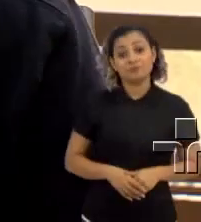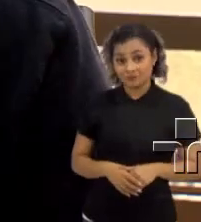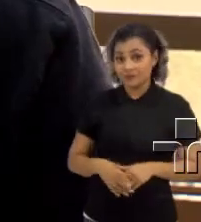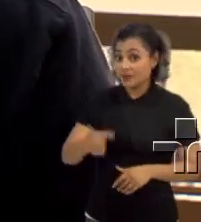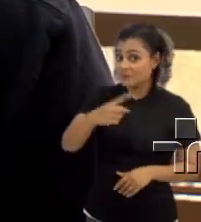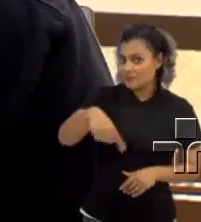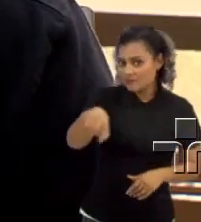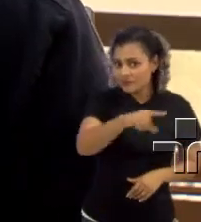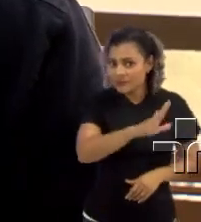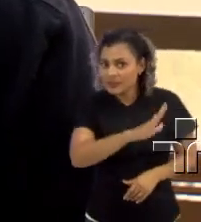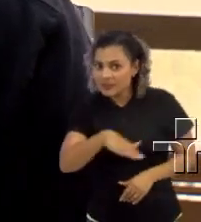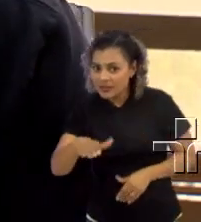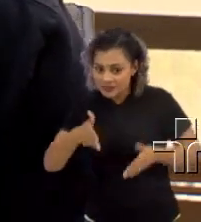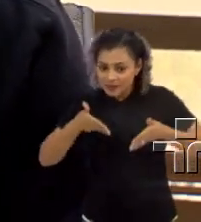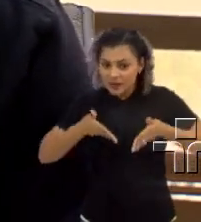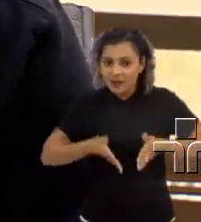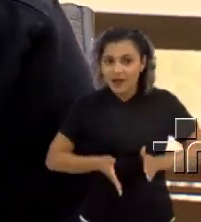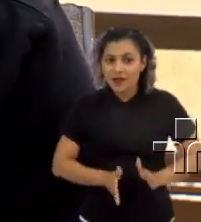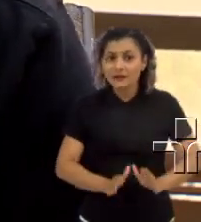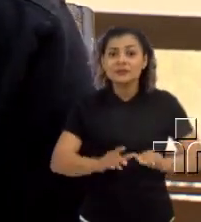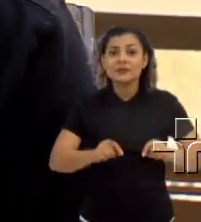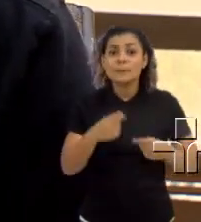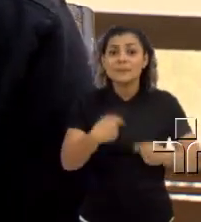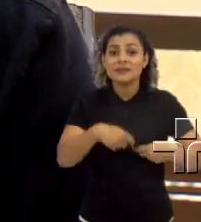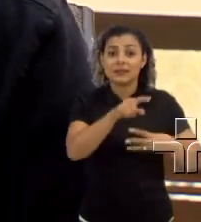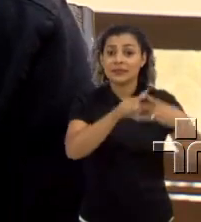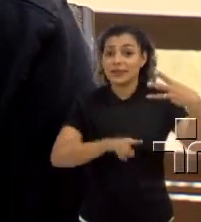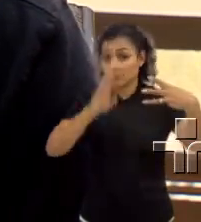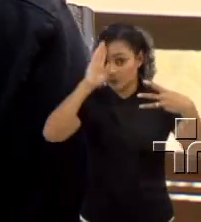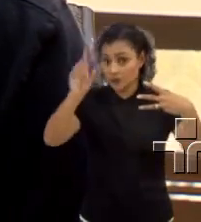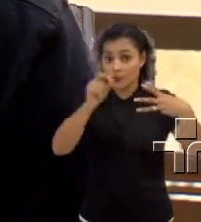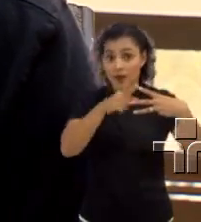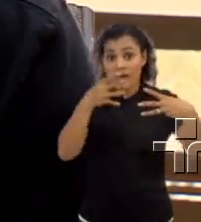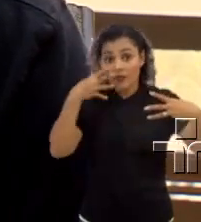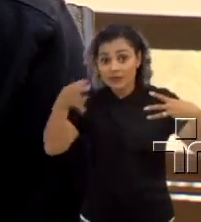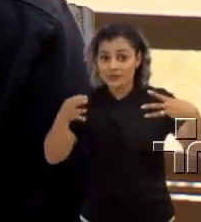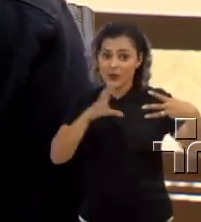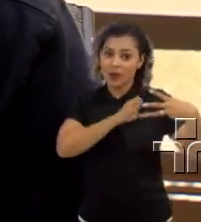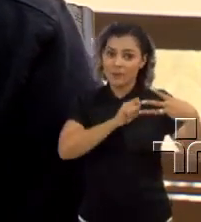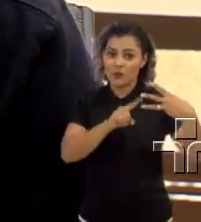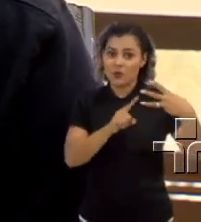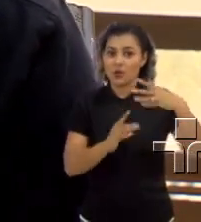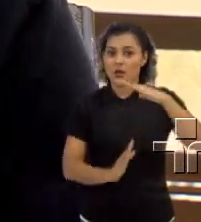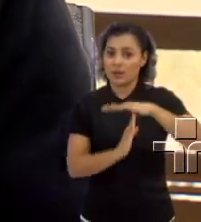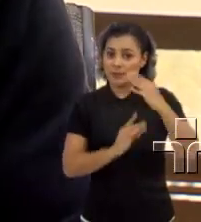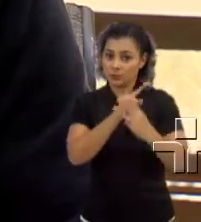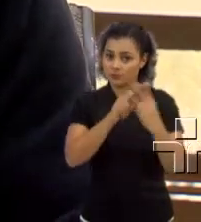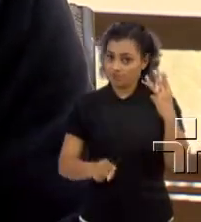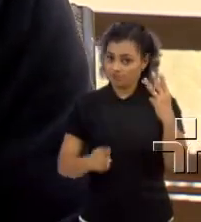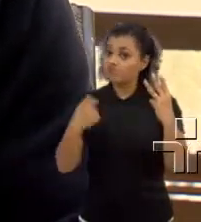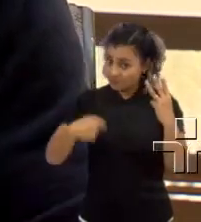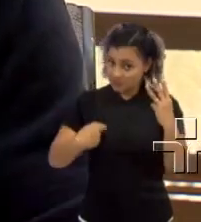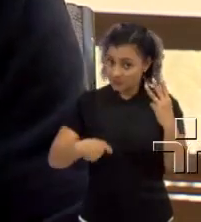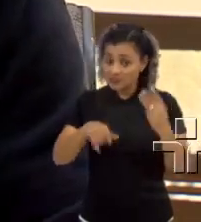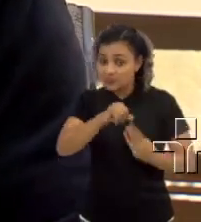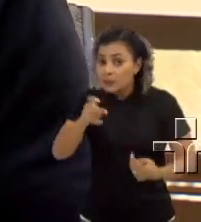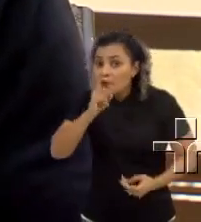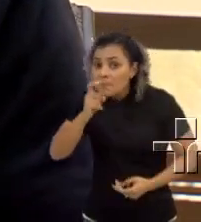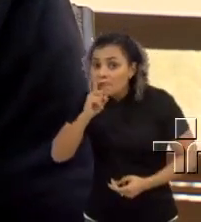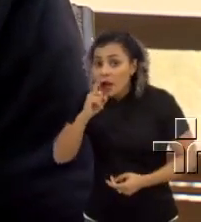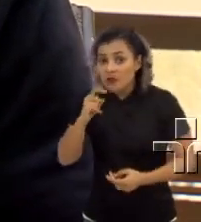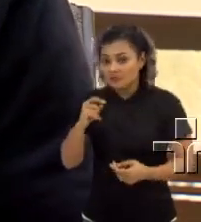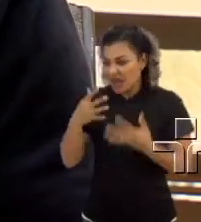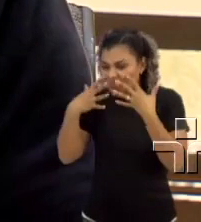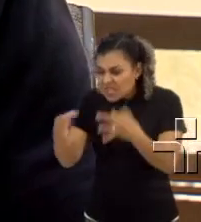aqui, ó, a criança nasce precisando de 3 coisas. Atenção, amor e limite. Se os pais não começarem a não